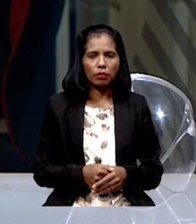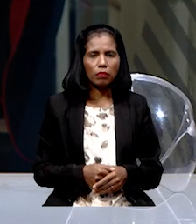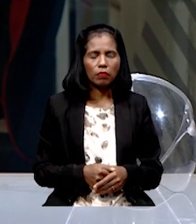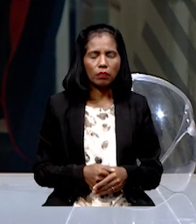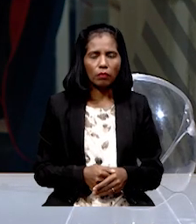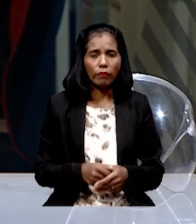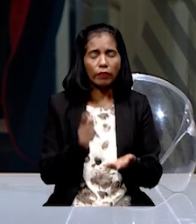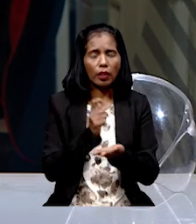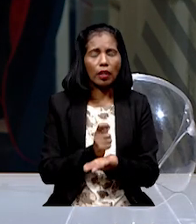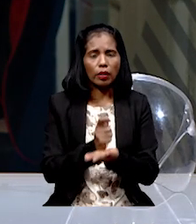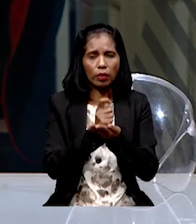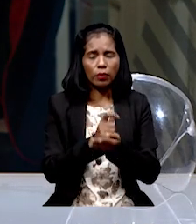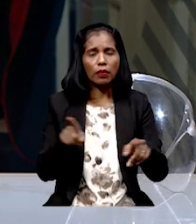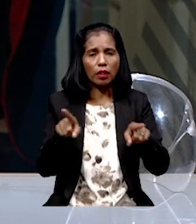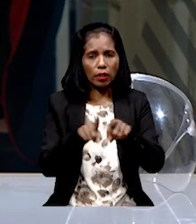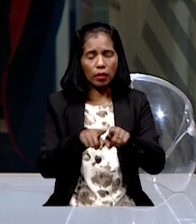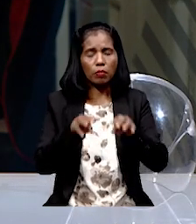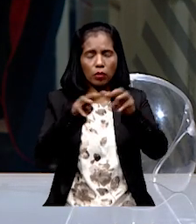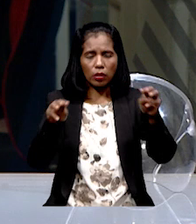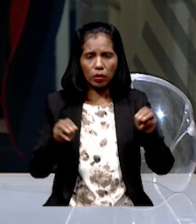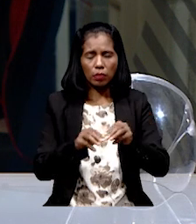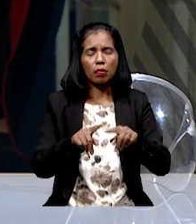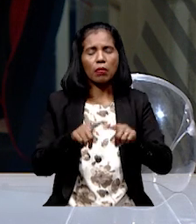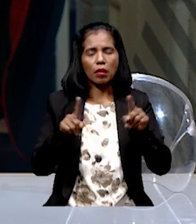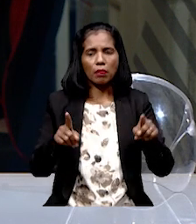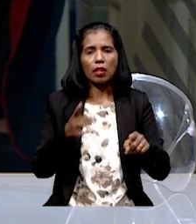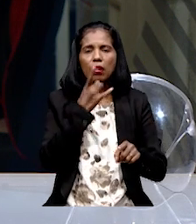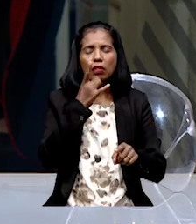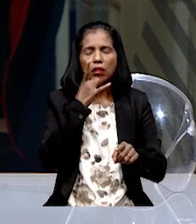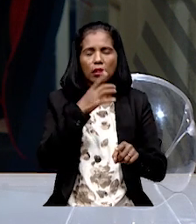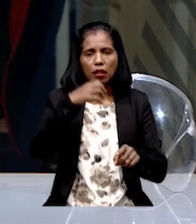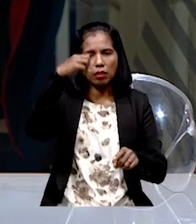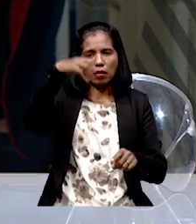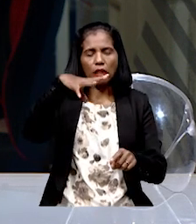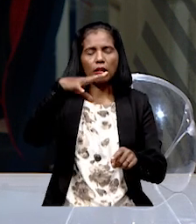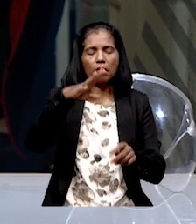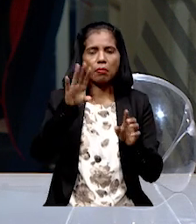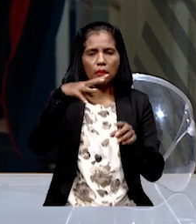Ata urus sa munisipyo may be elektrisidade sa Lakang Mate.